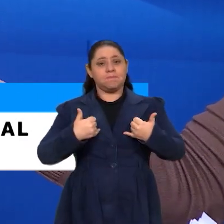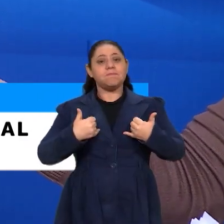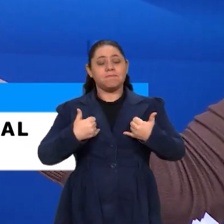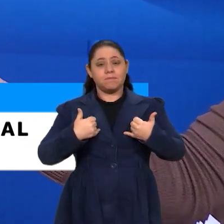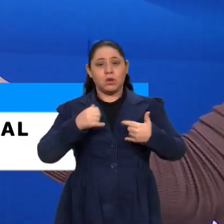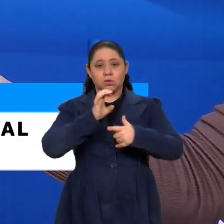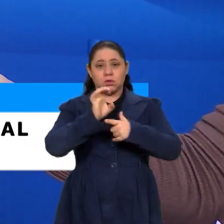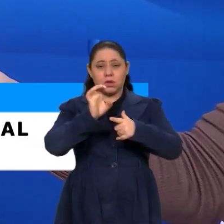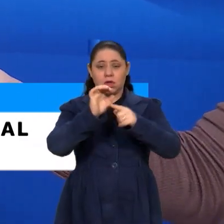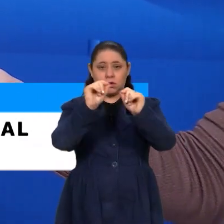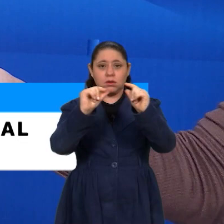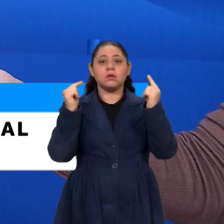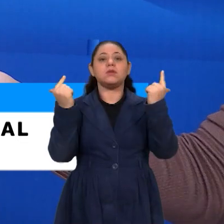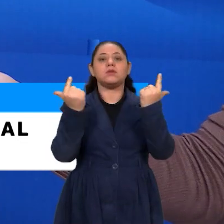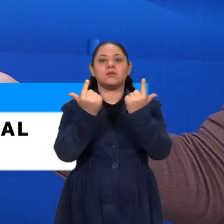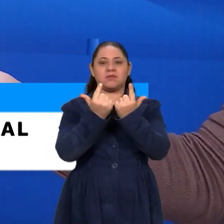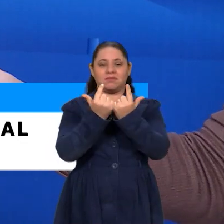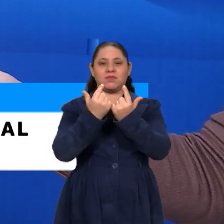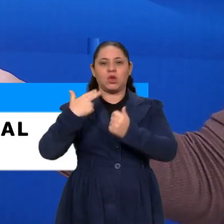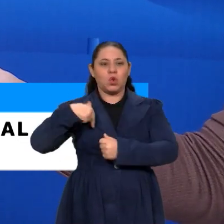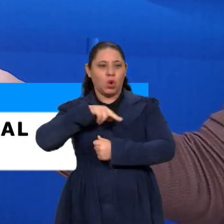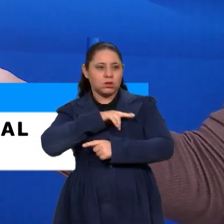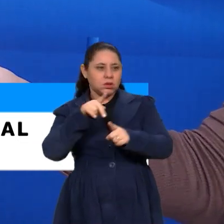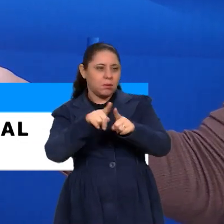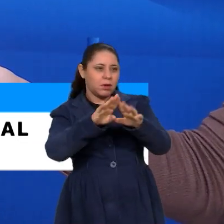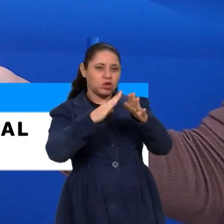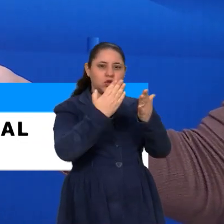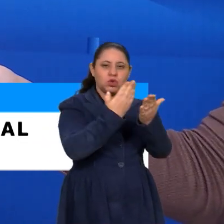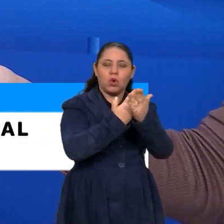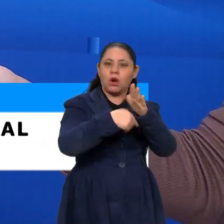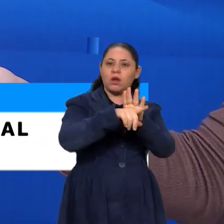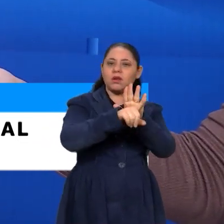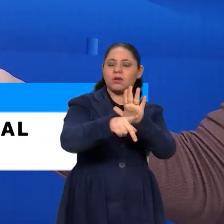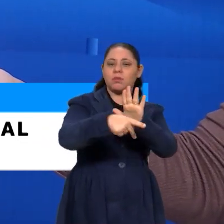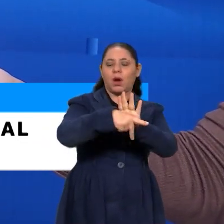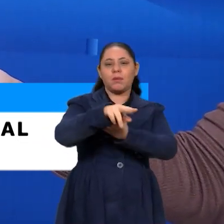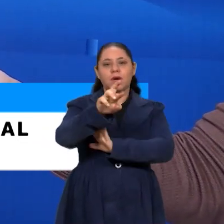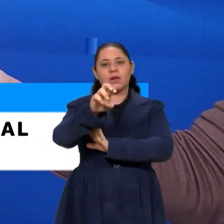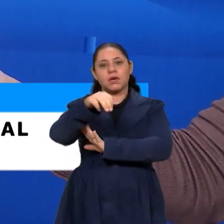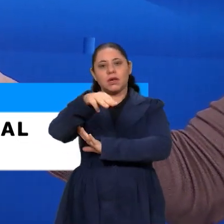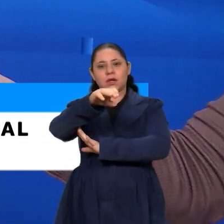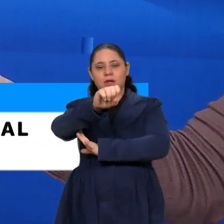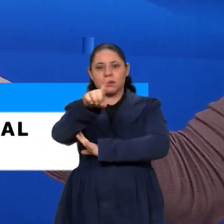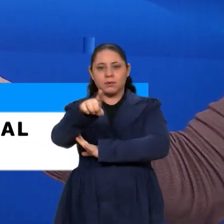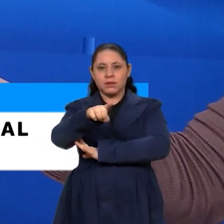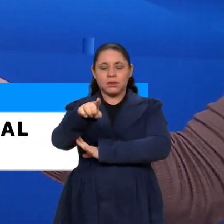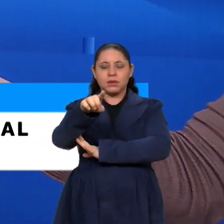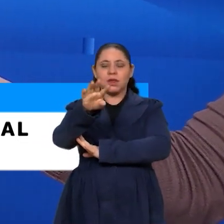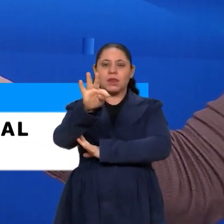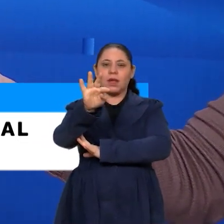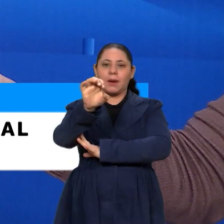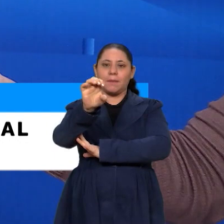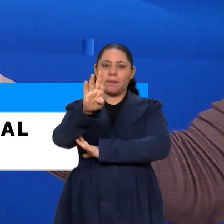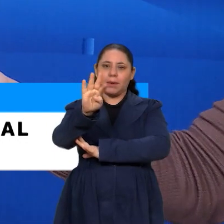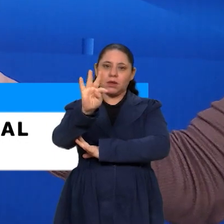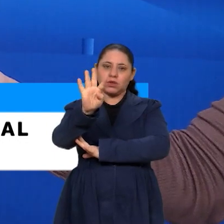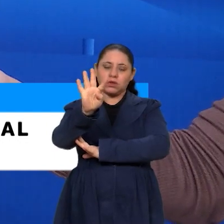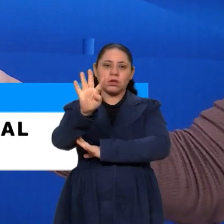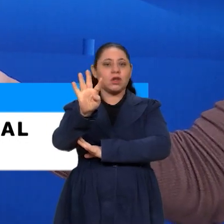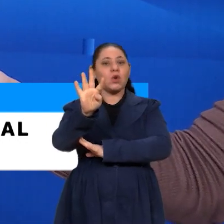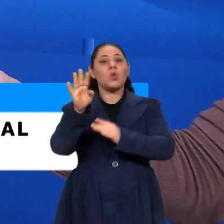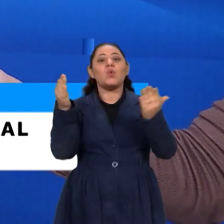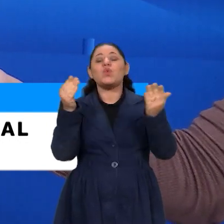para Mato Grosso do Sul, para a Assembleia nossa e para a Escola do Legislativo, senador Ramos Tebet, sediar